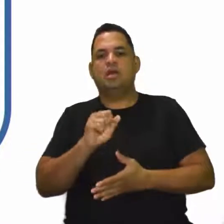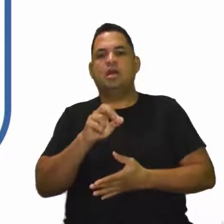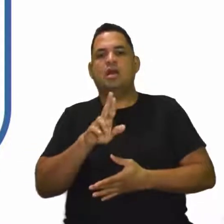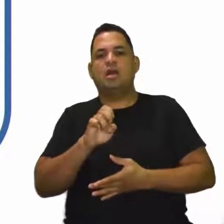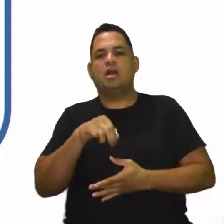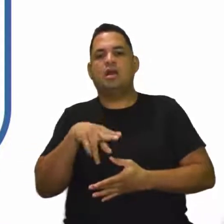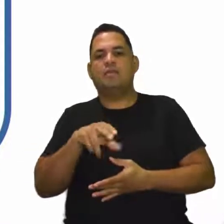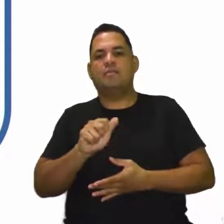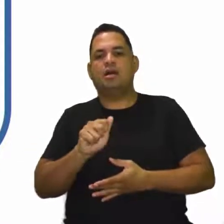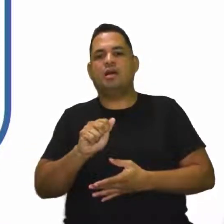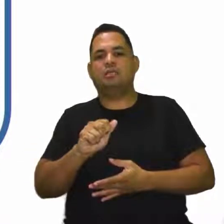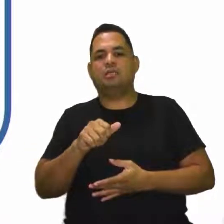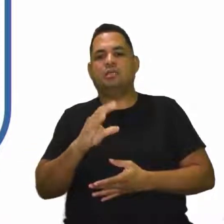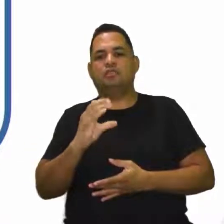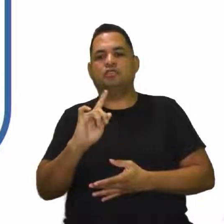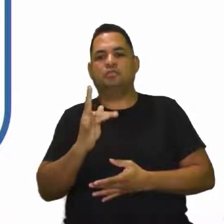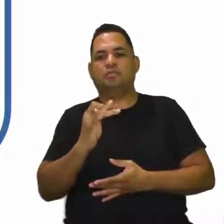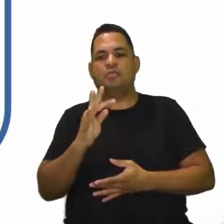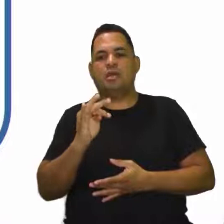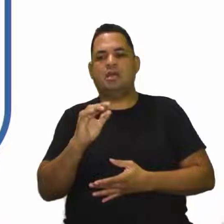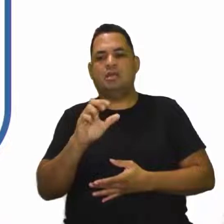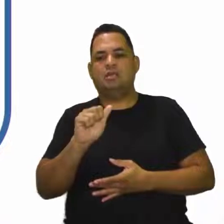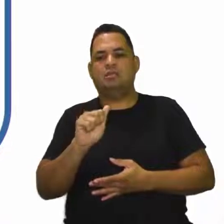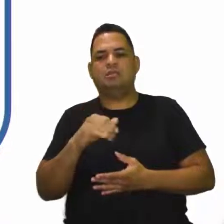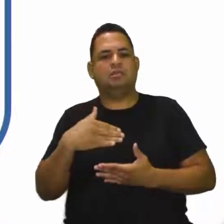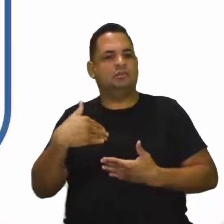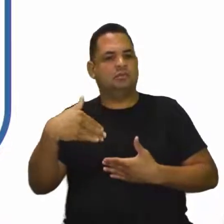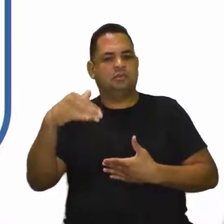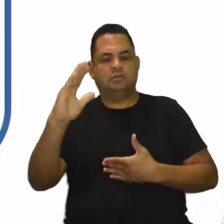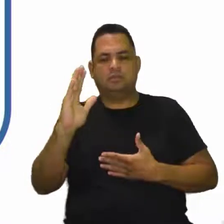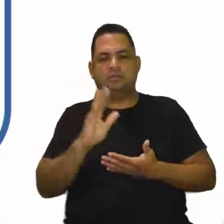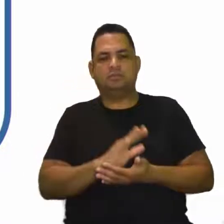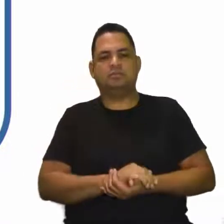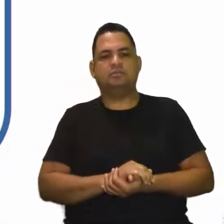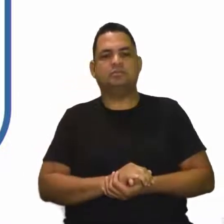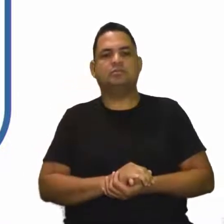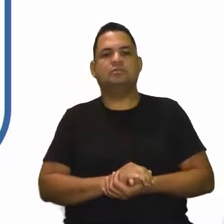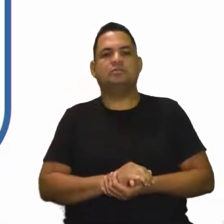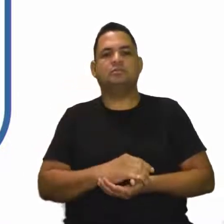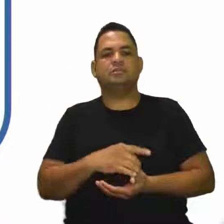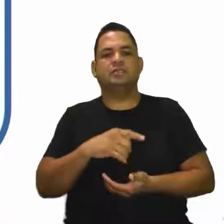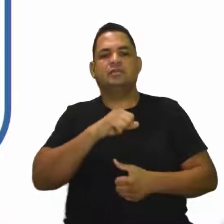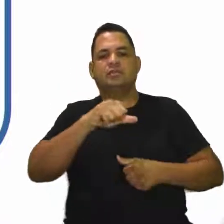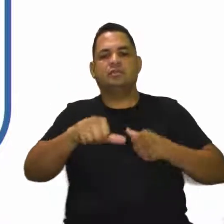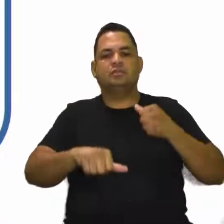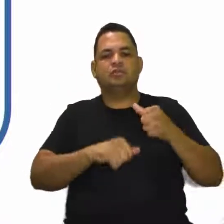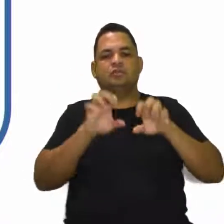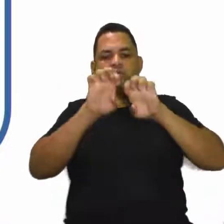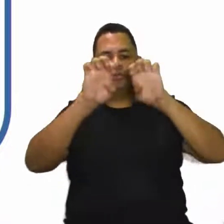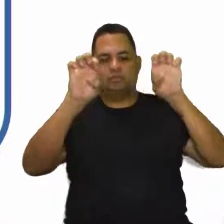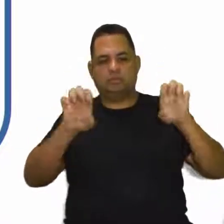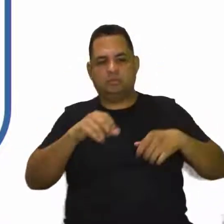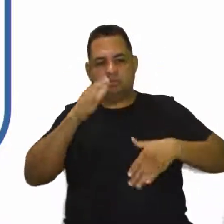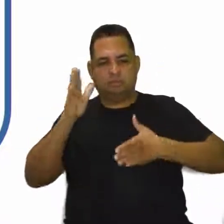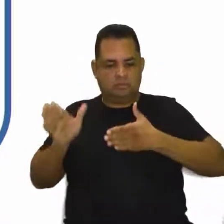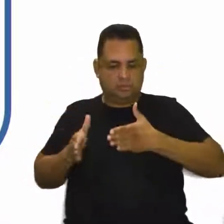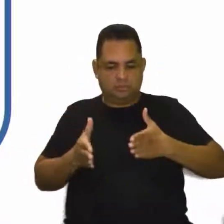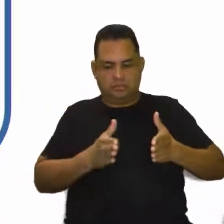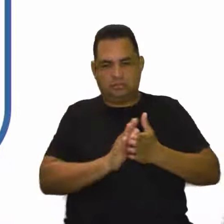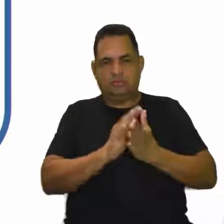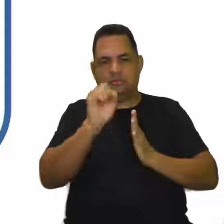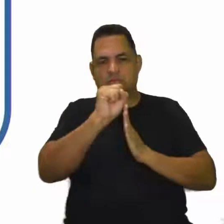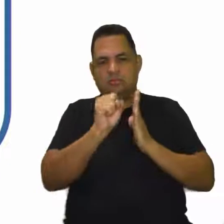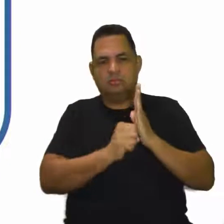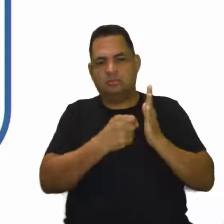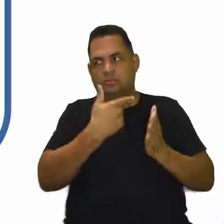da Chibata e assim por diante. Na sequência, aluno, veremos as transformações nas estruturas produtivas do